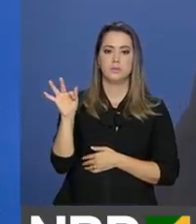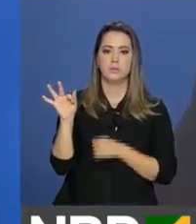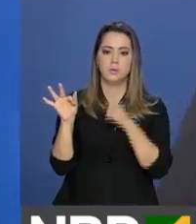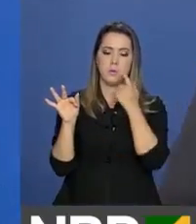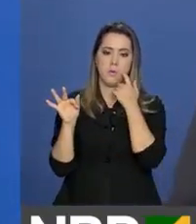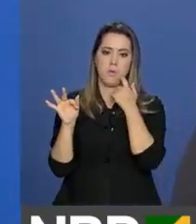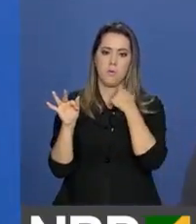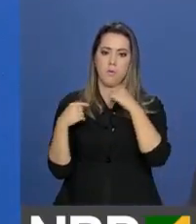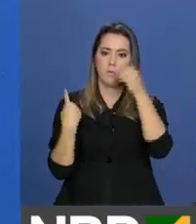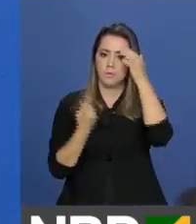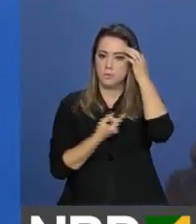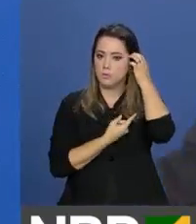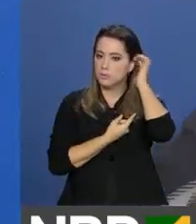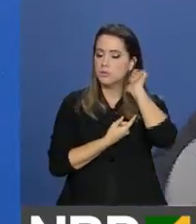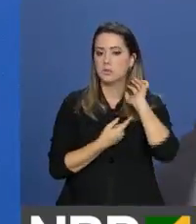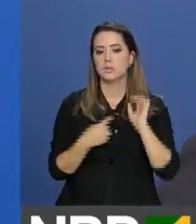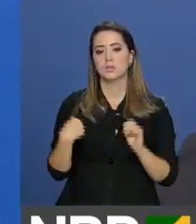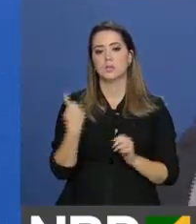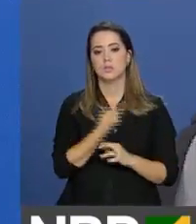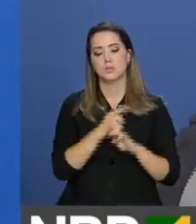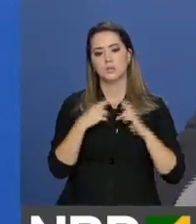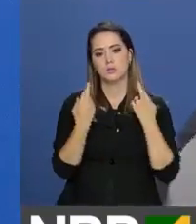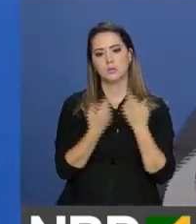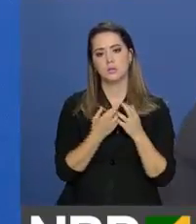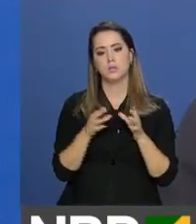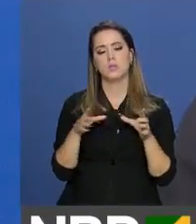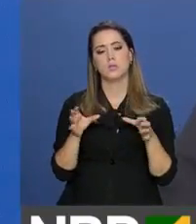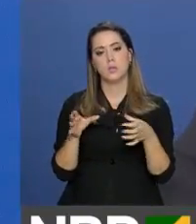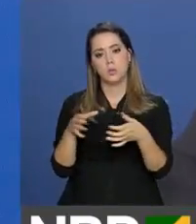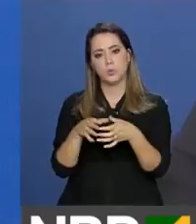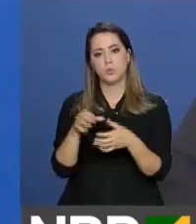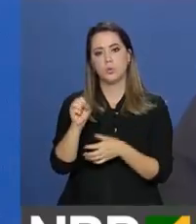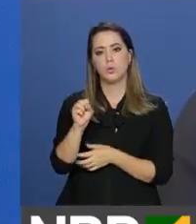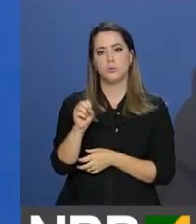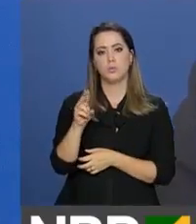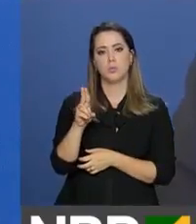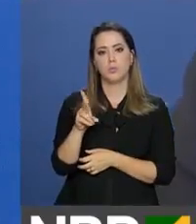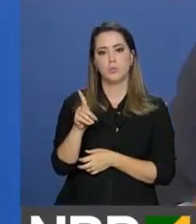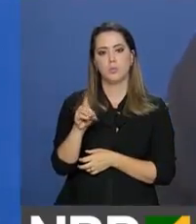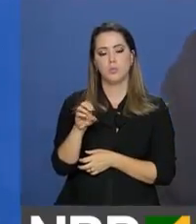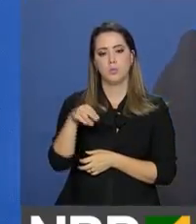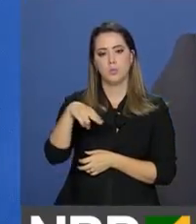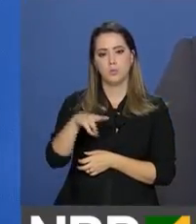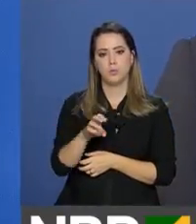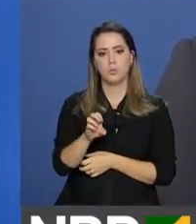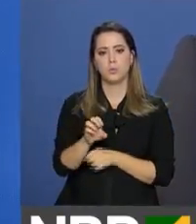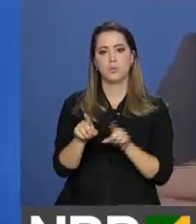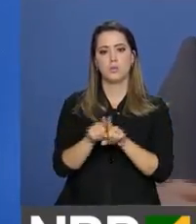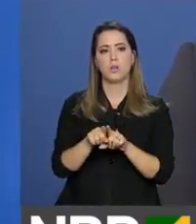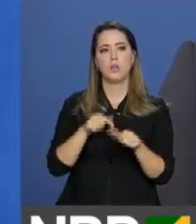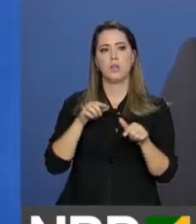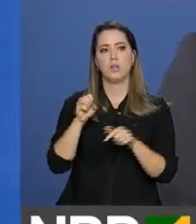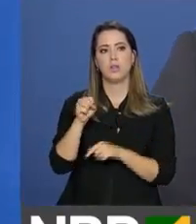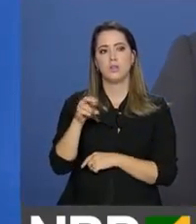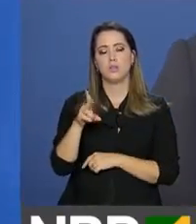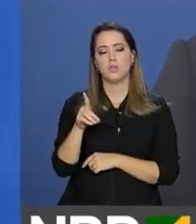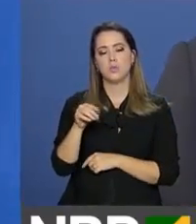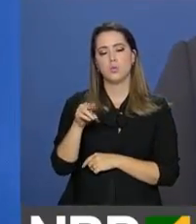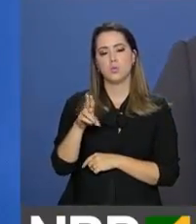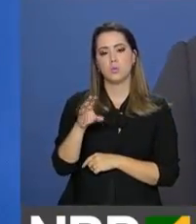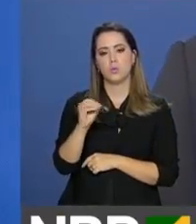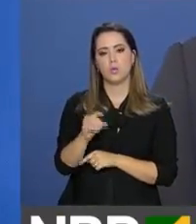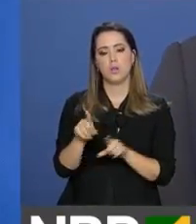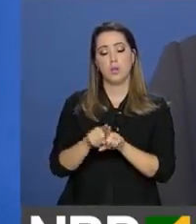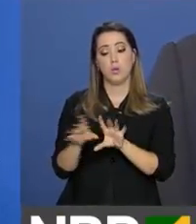Quer dizer, quando nós aqui reunimos Sudene, Sudã, Sudeco, para trabalhar a questão da integração